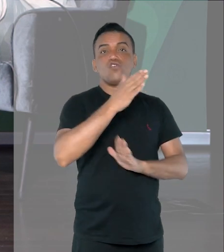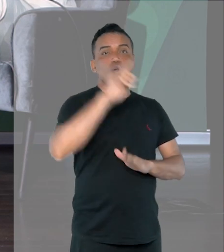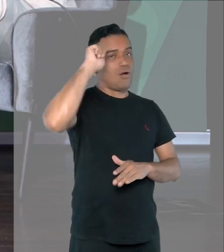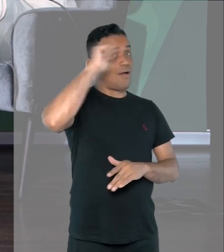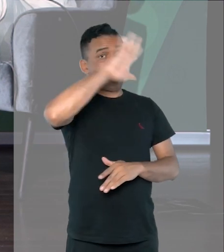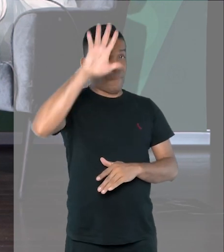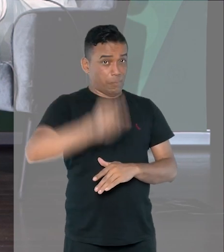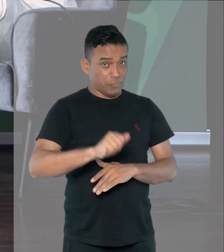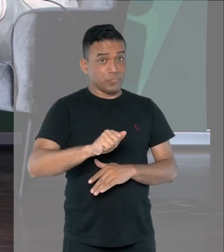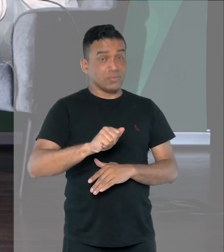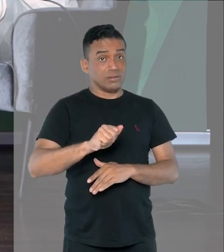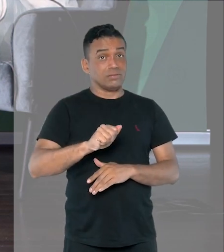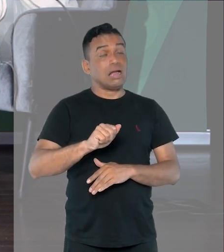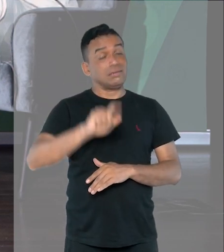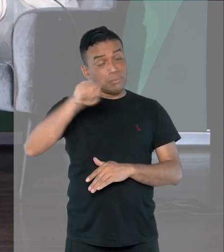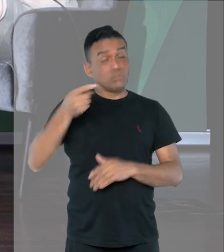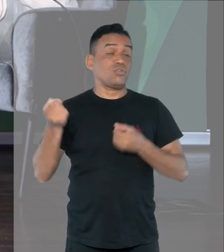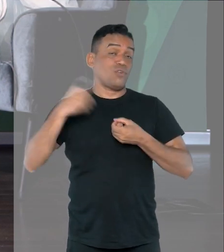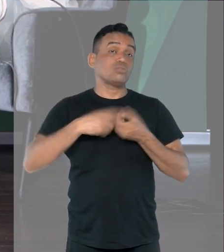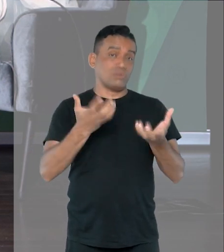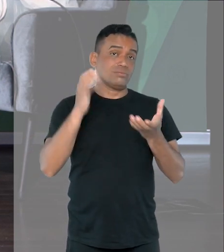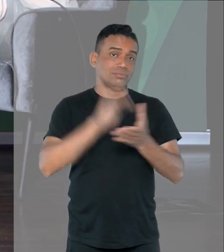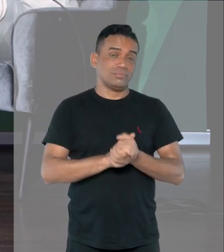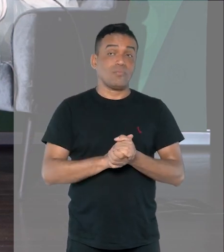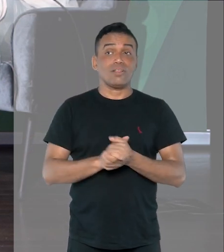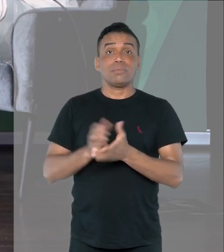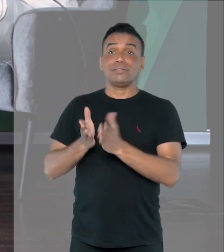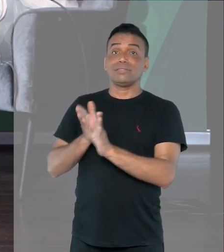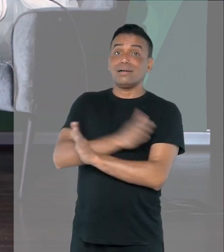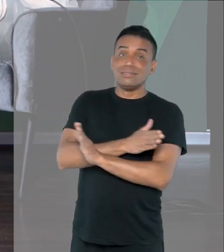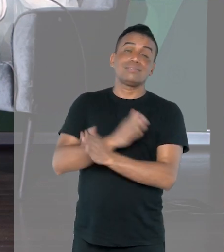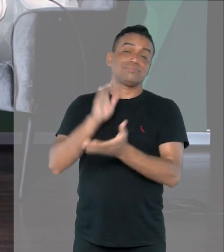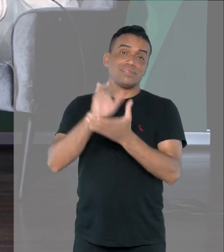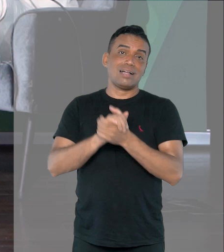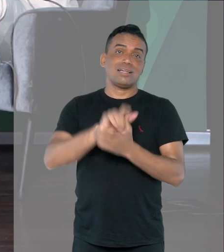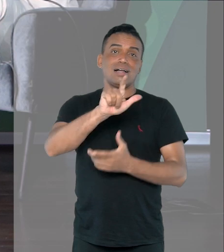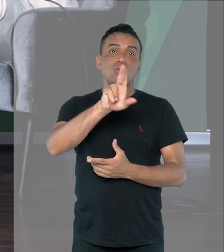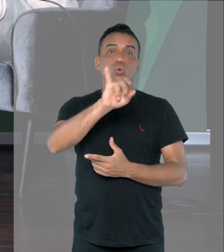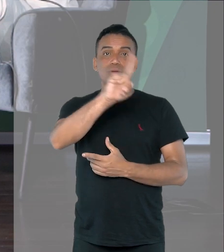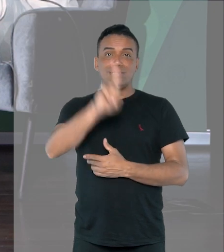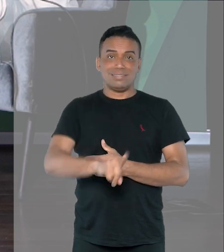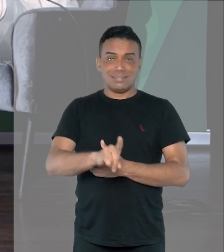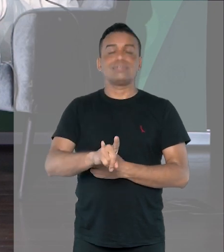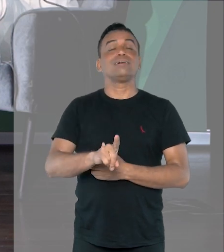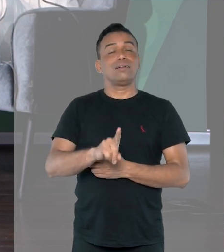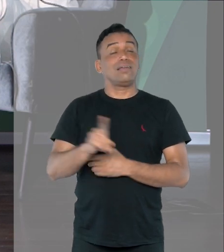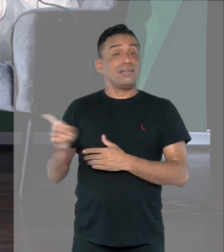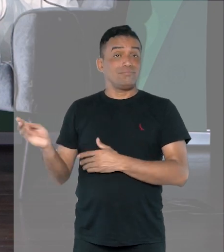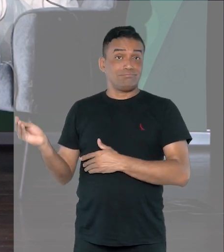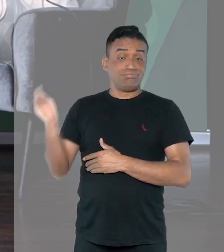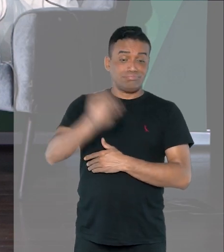decisão, eu volto, porque eu quero casar com ela. Mas antes tem que casar o Luís. O Luís vem ao Brasil numa tentativa